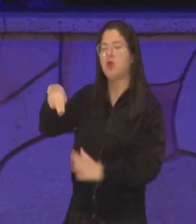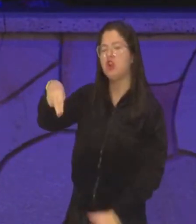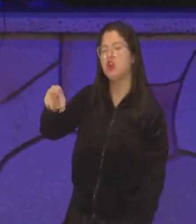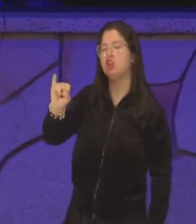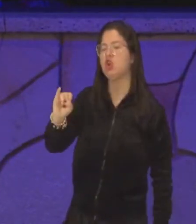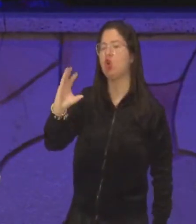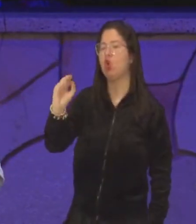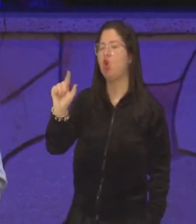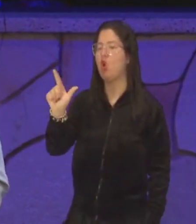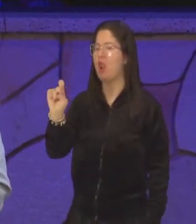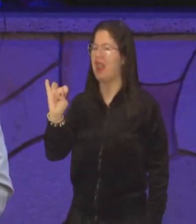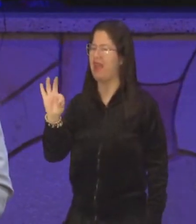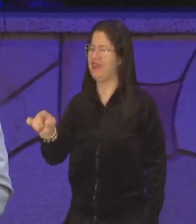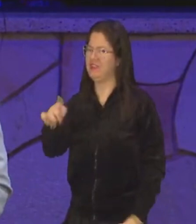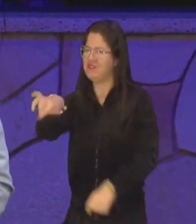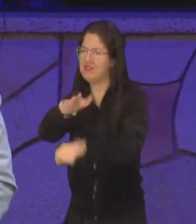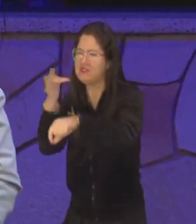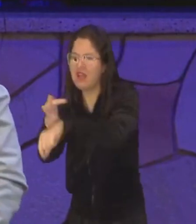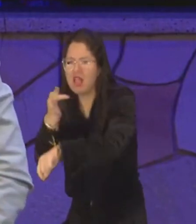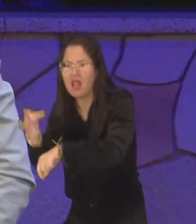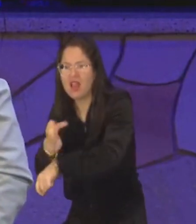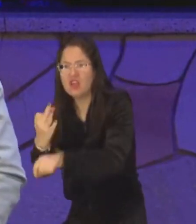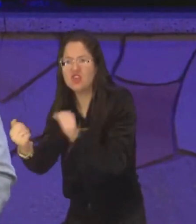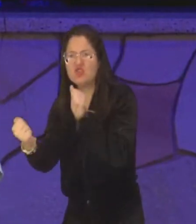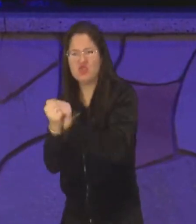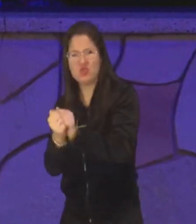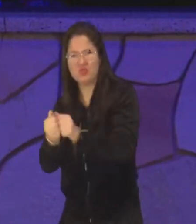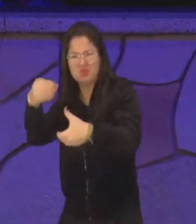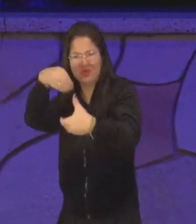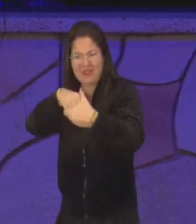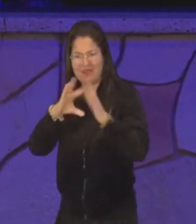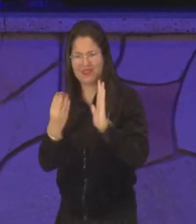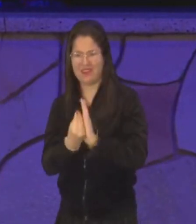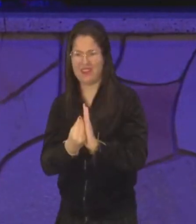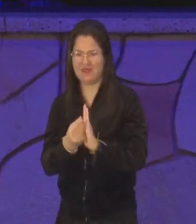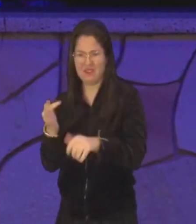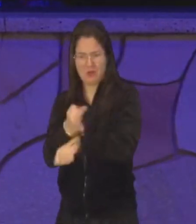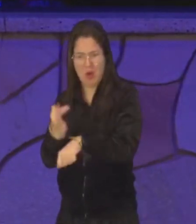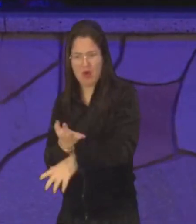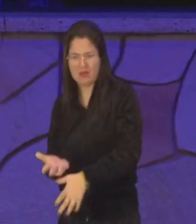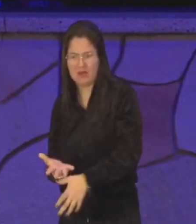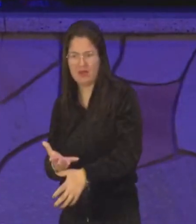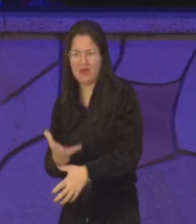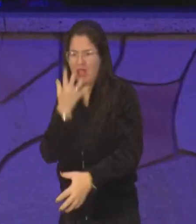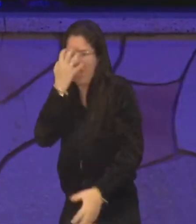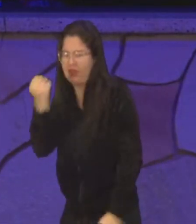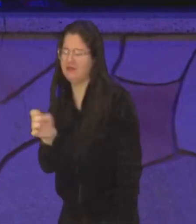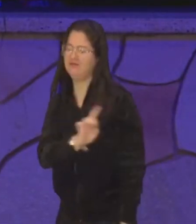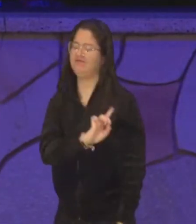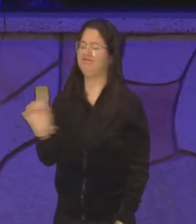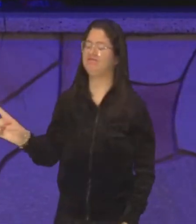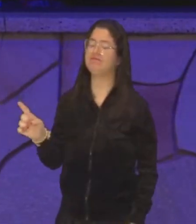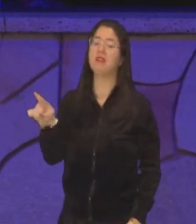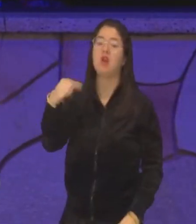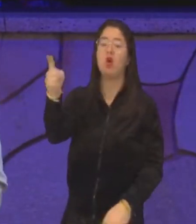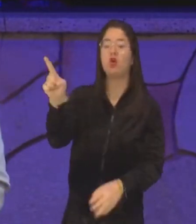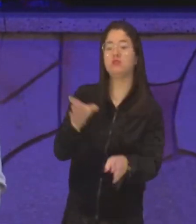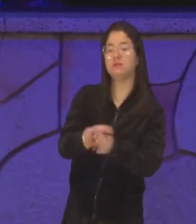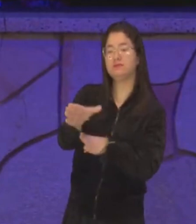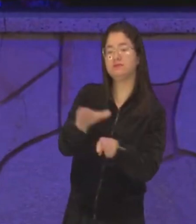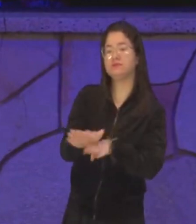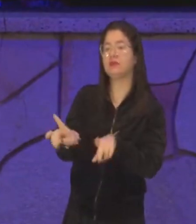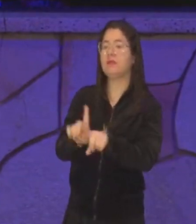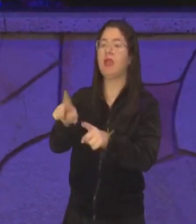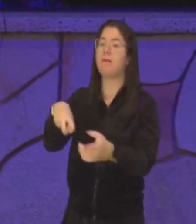vocês toleram esse tipo de gente dentro do ambiente eclesiástico de vocês. E aí vem a outra advertência, que é a punição,